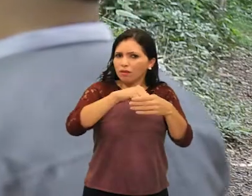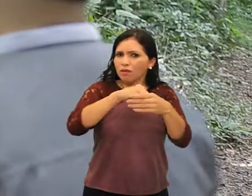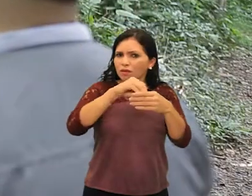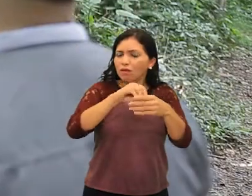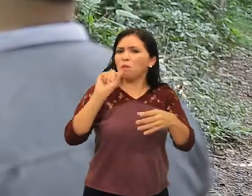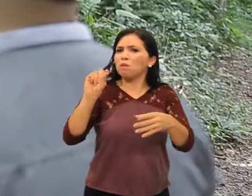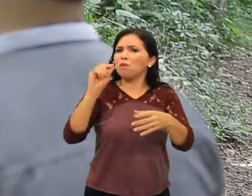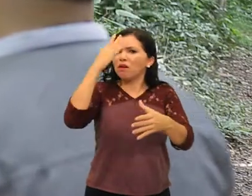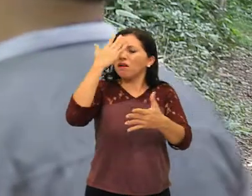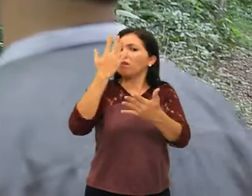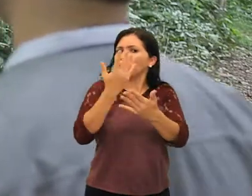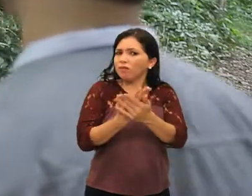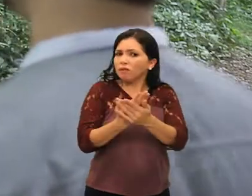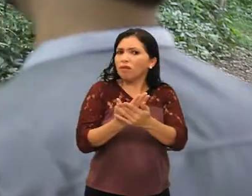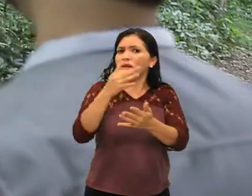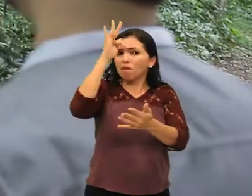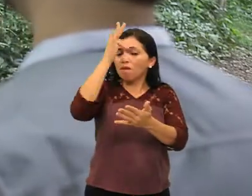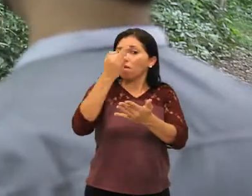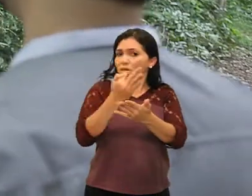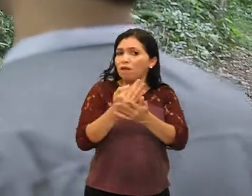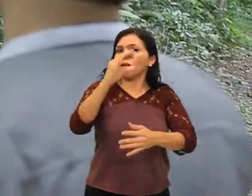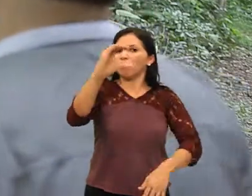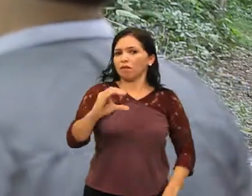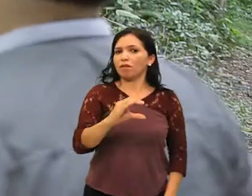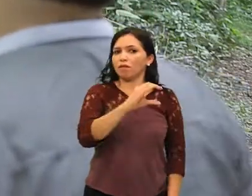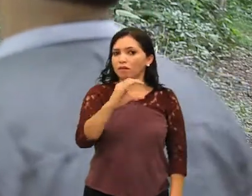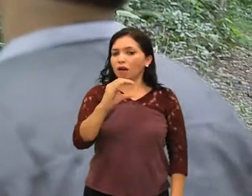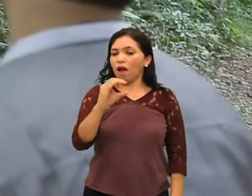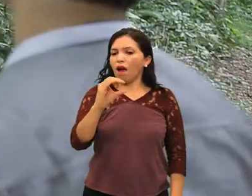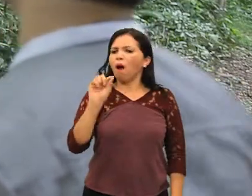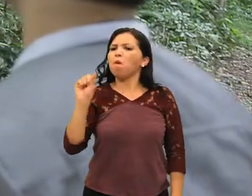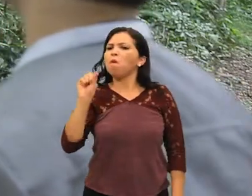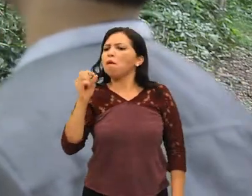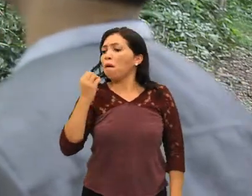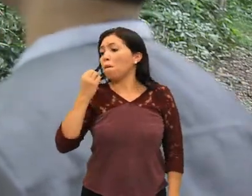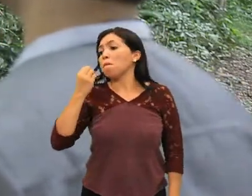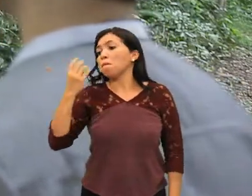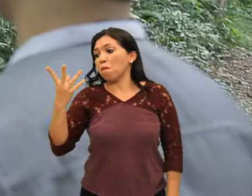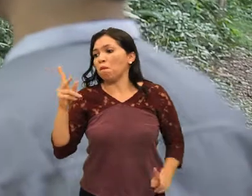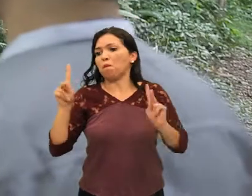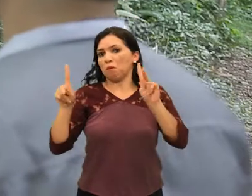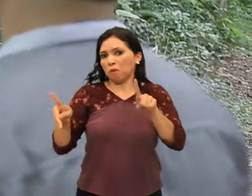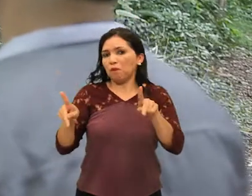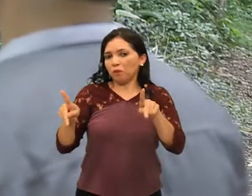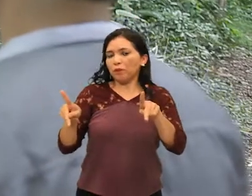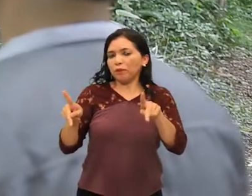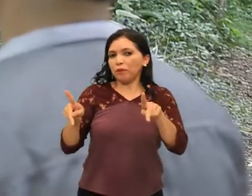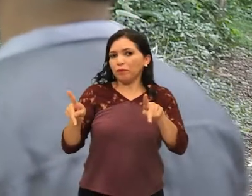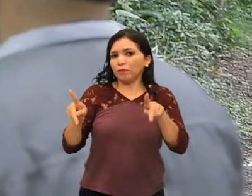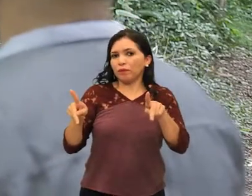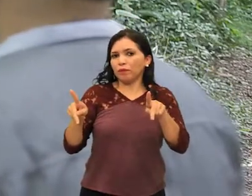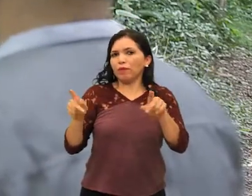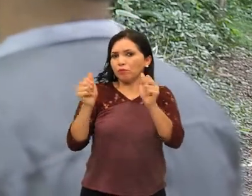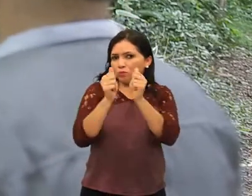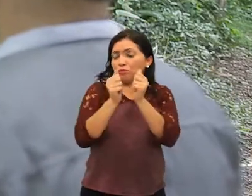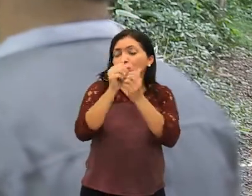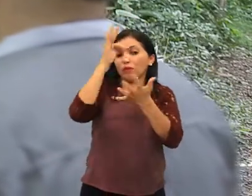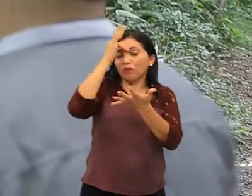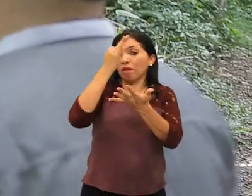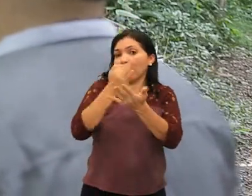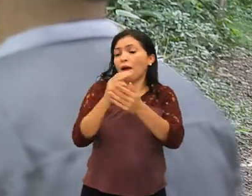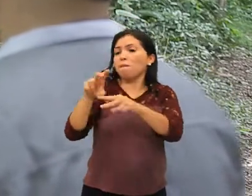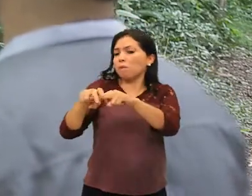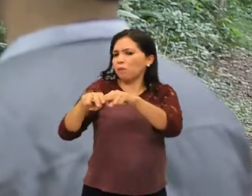acreditamos enquanto fé cristã, né? O que é bom para a população de acordo com a nossa fé. Por isso que esse diálogo é